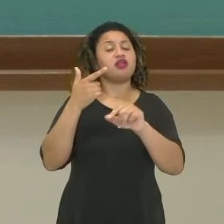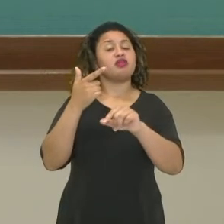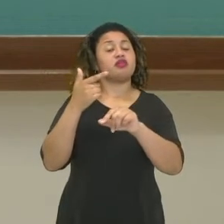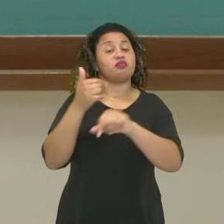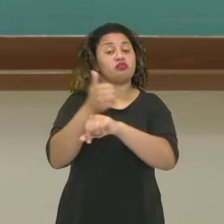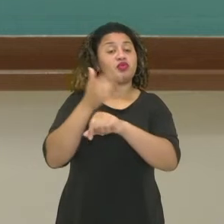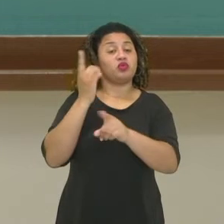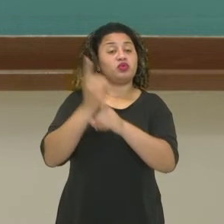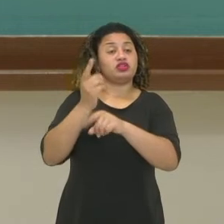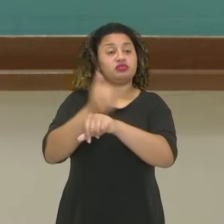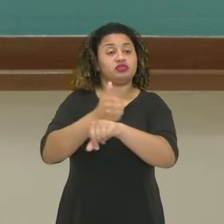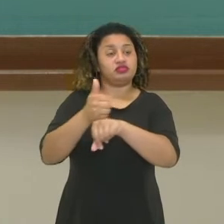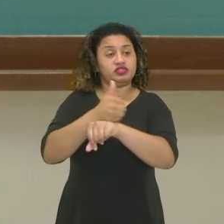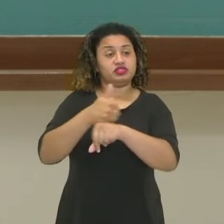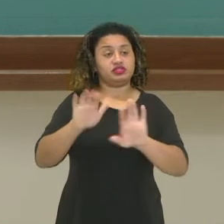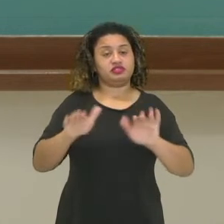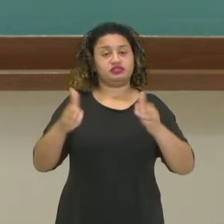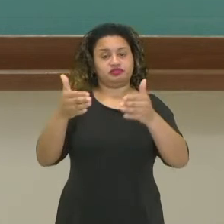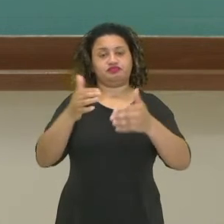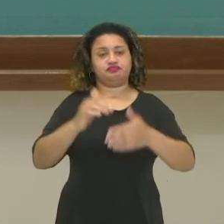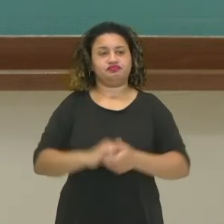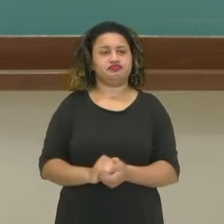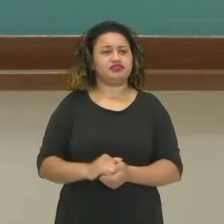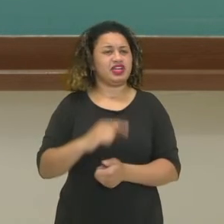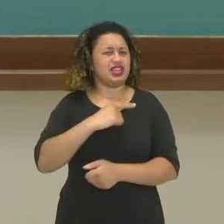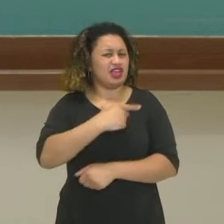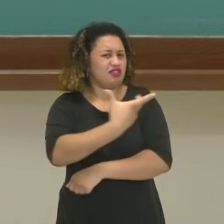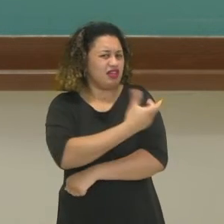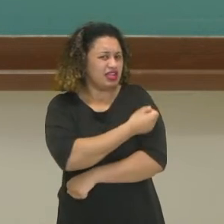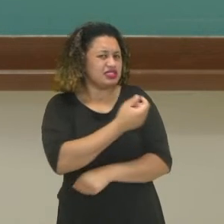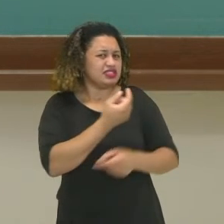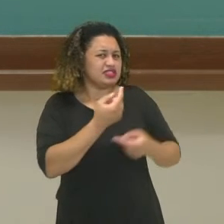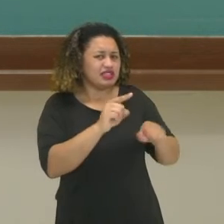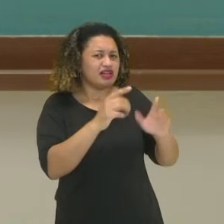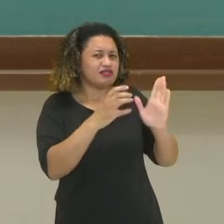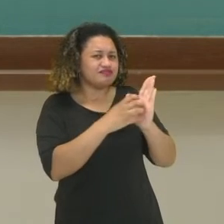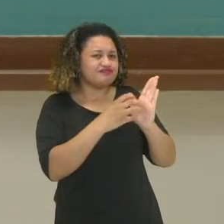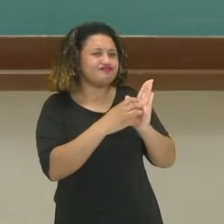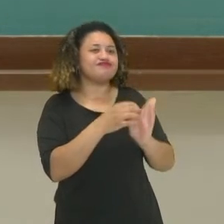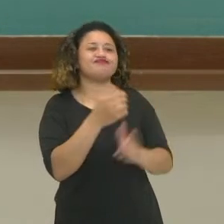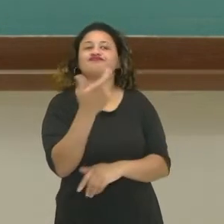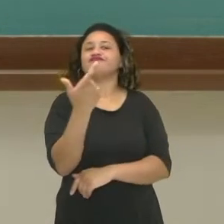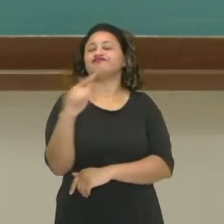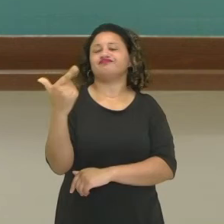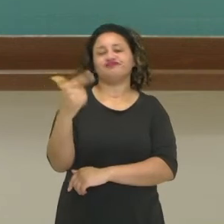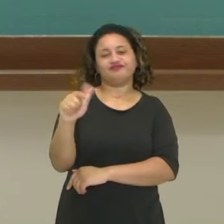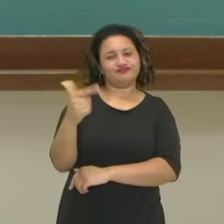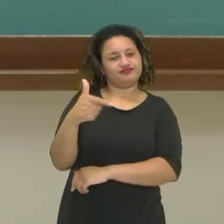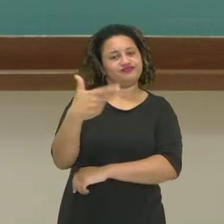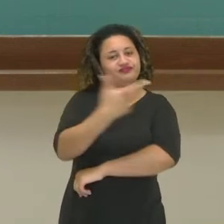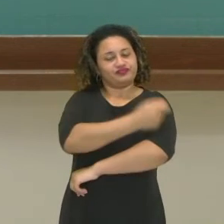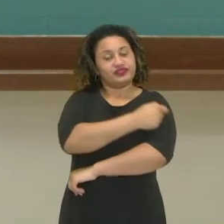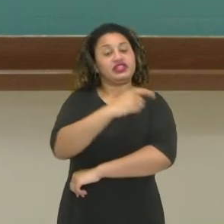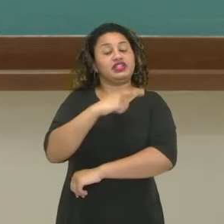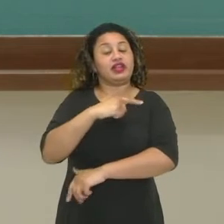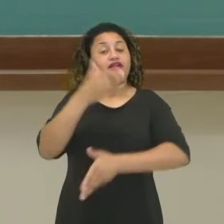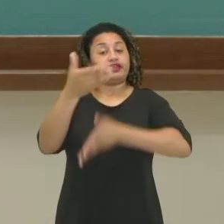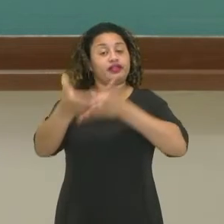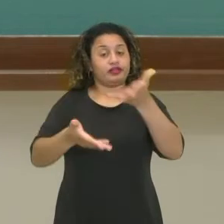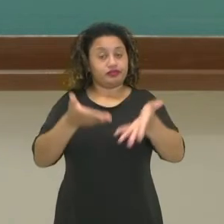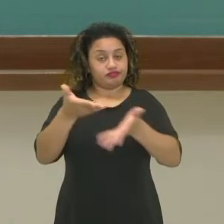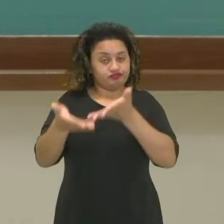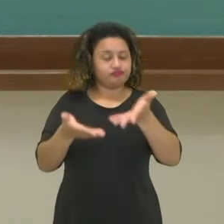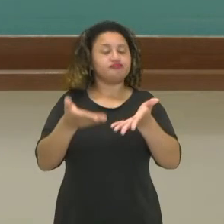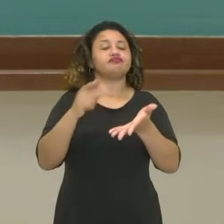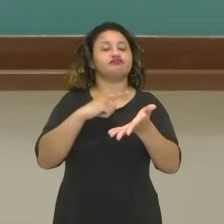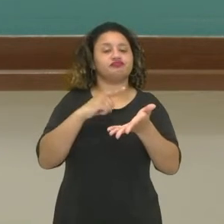profissionais. Existe vacina contra a AIDS? Não existe vacina ainda contra a AIDS. Existe tratamento,